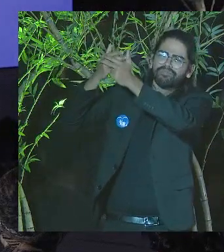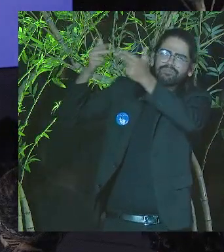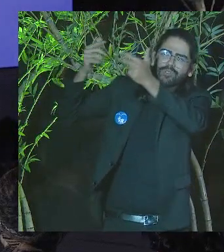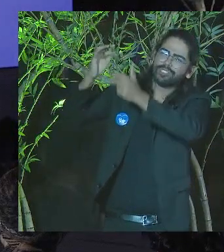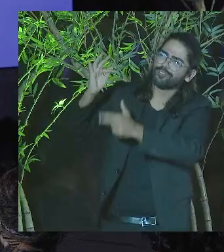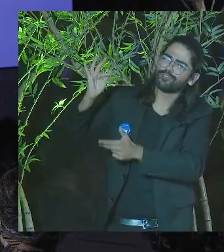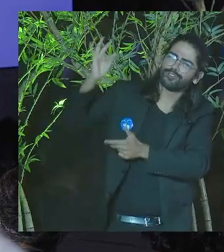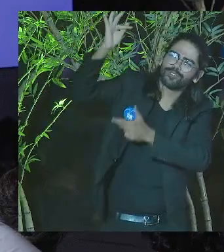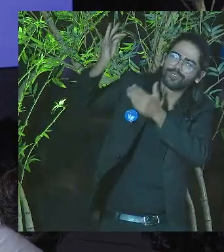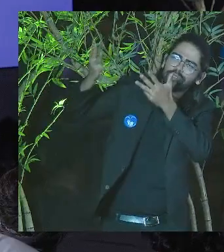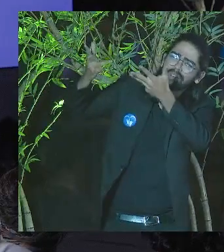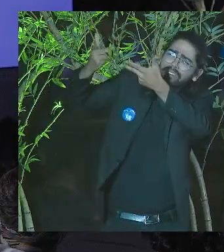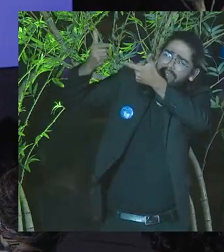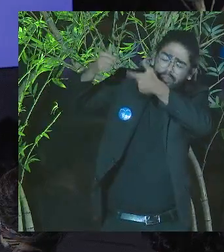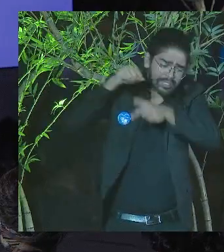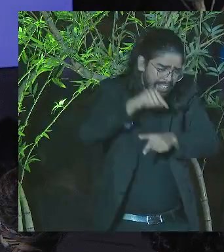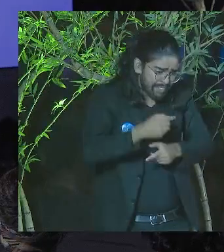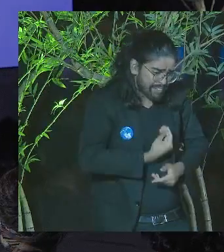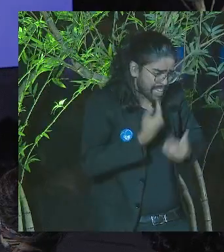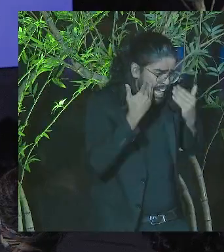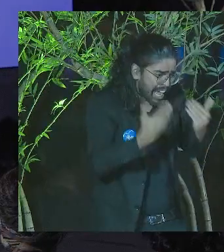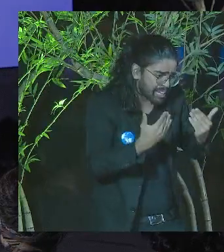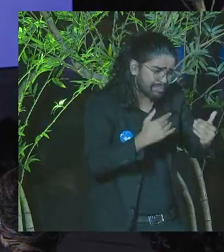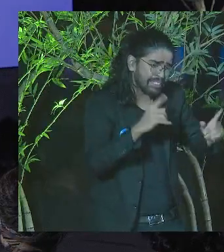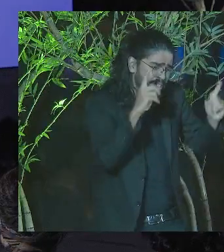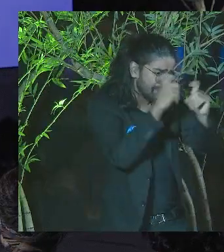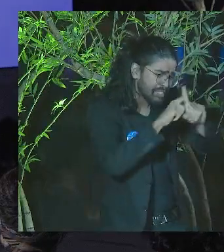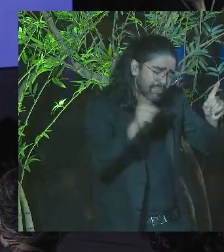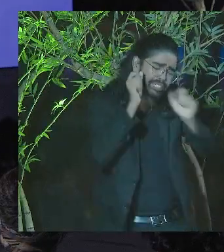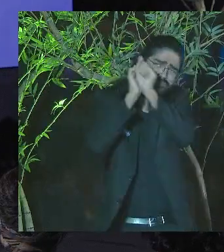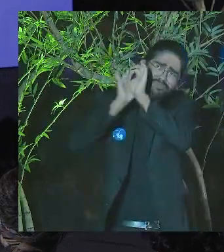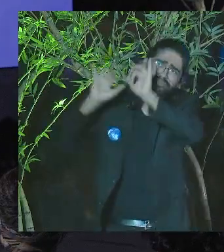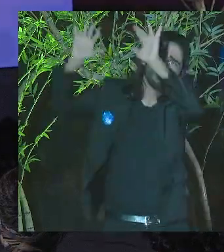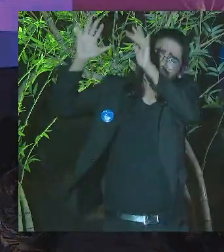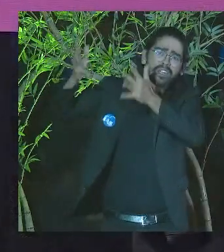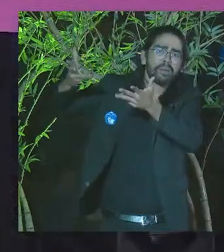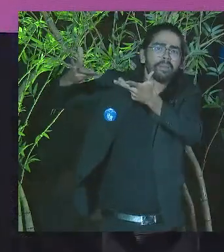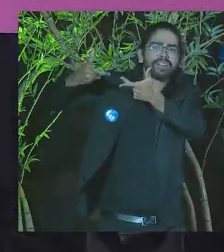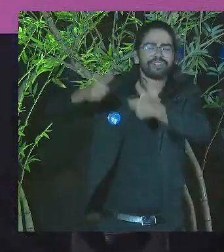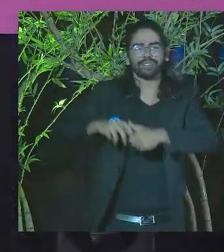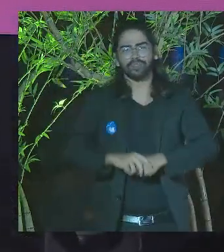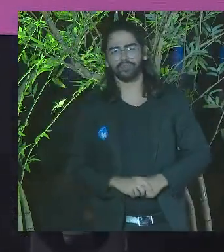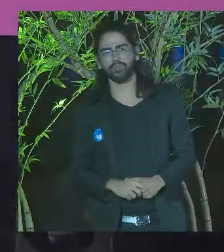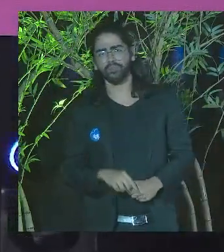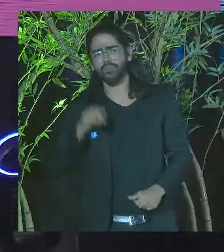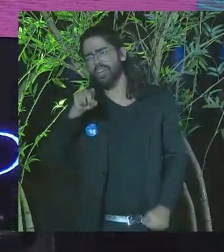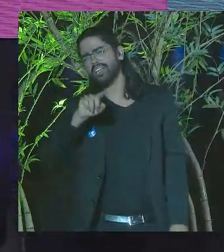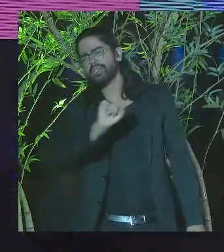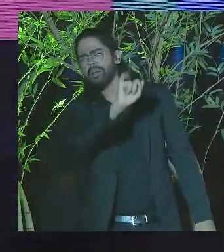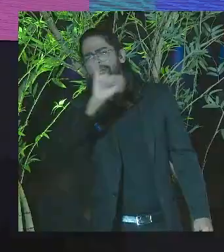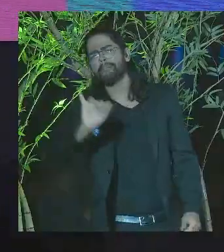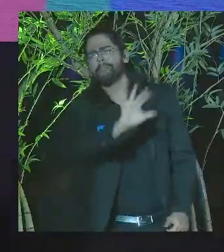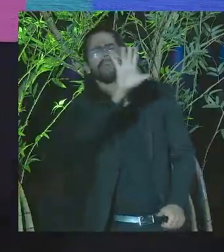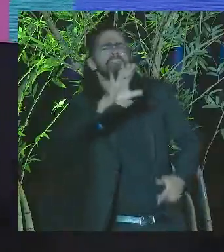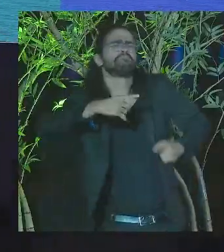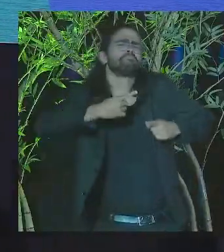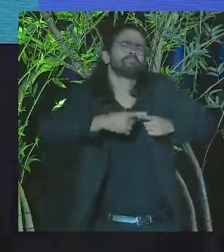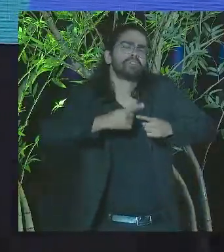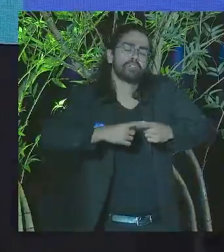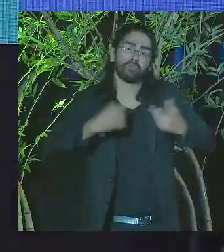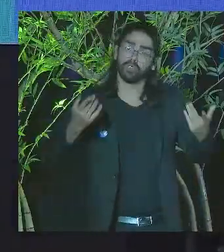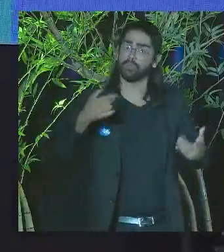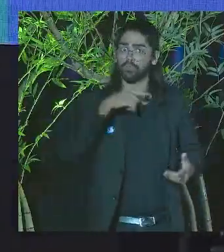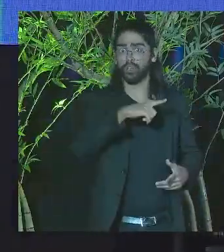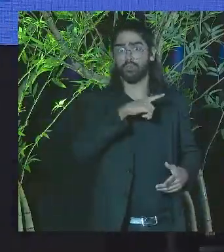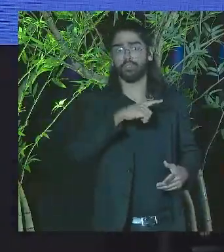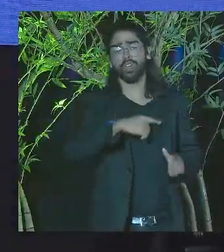além daquela situação que estava imposta. E por que eu trouxe essa memória aqui? Porque ao receber esse reconhecimento global lá